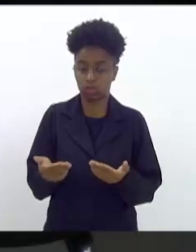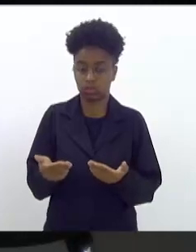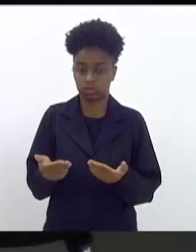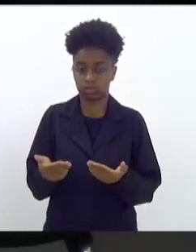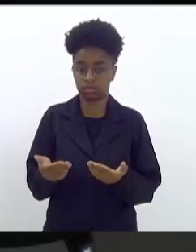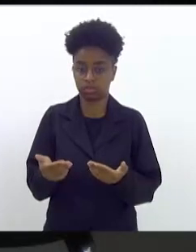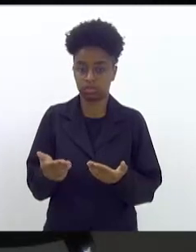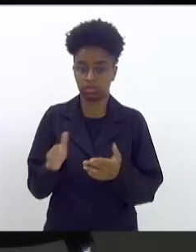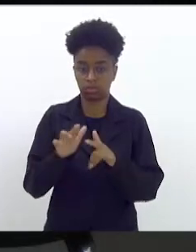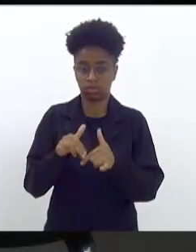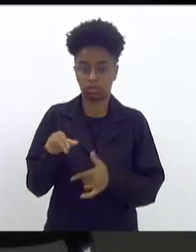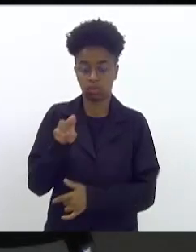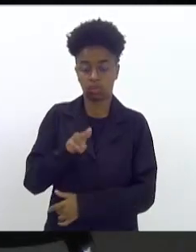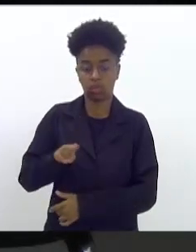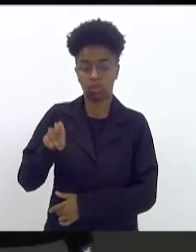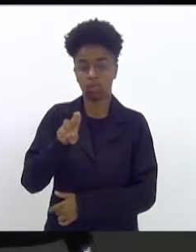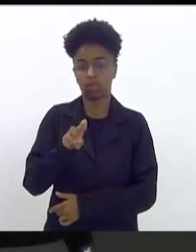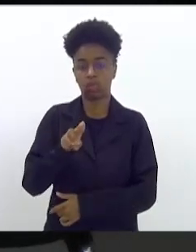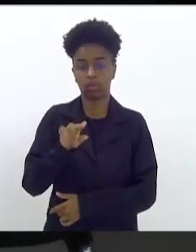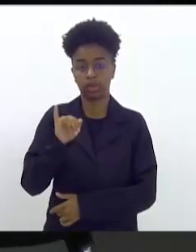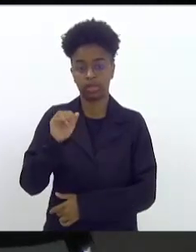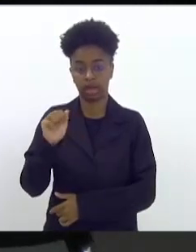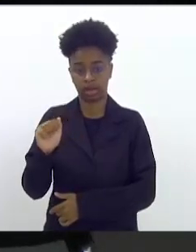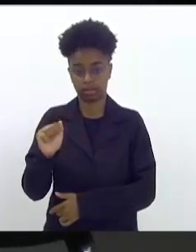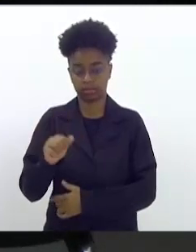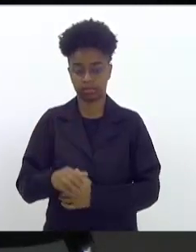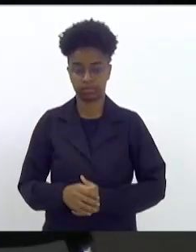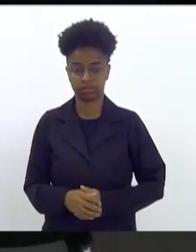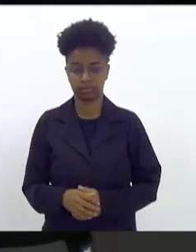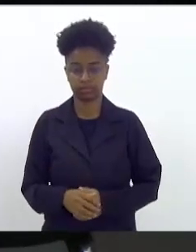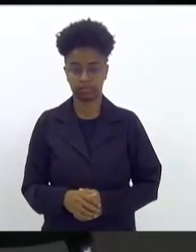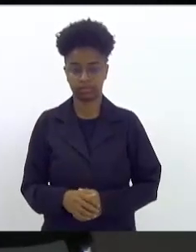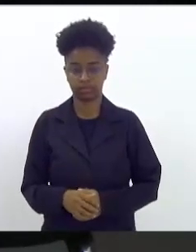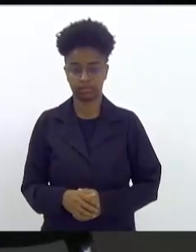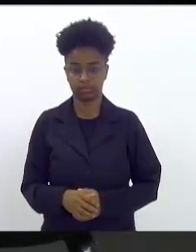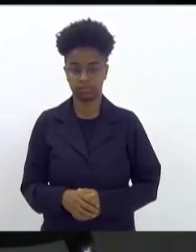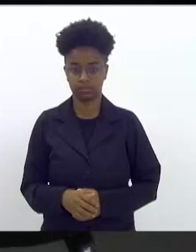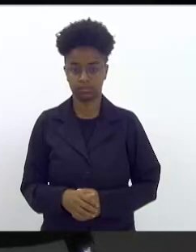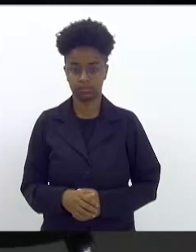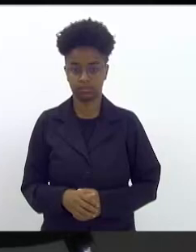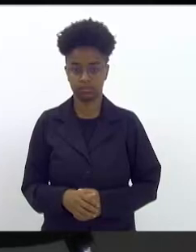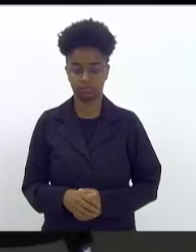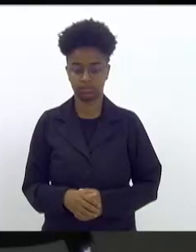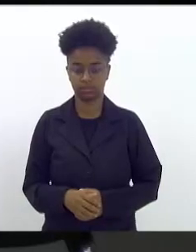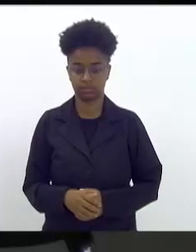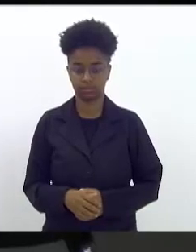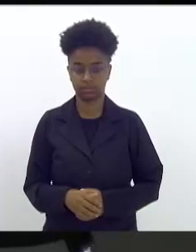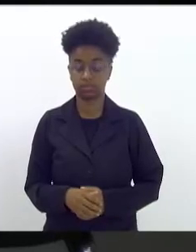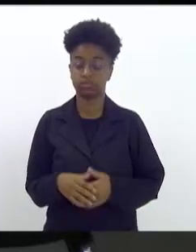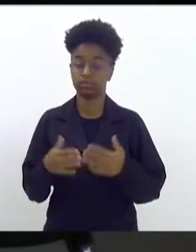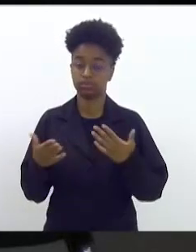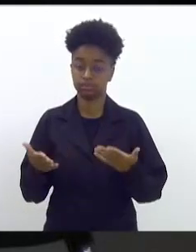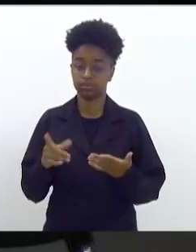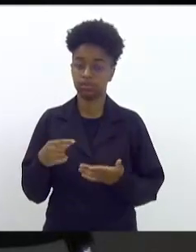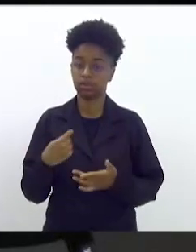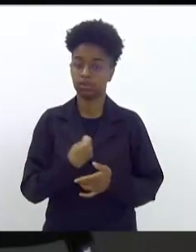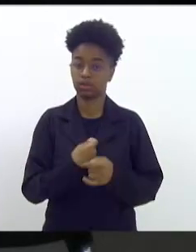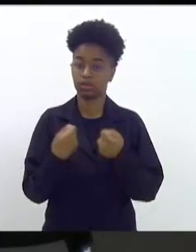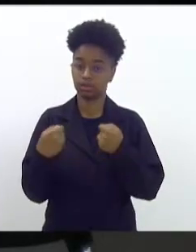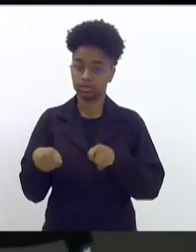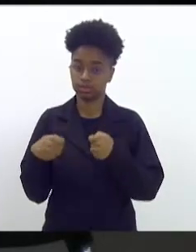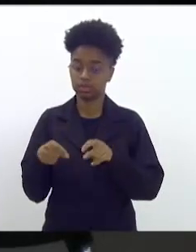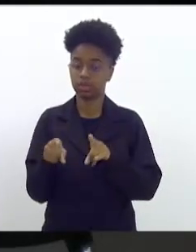uso da inteligência artificial. Então, a gente tem que ter também um pouco